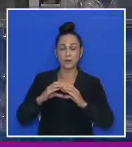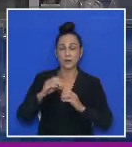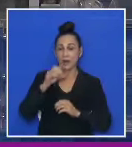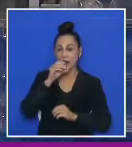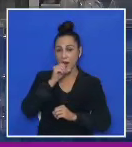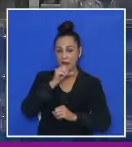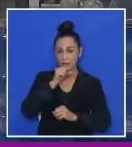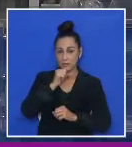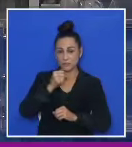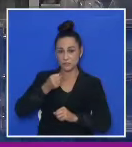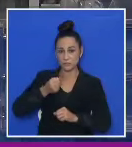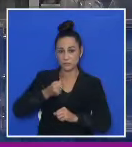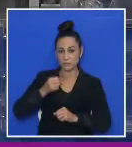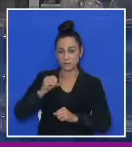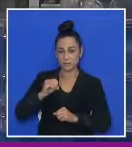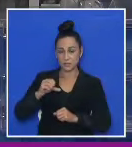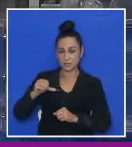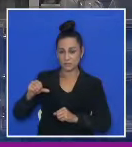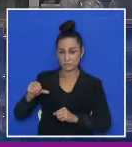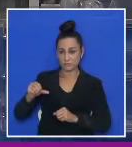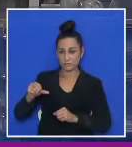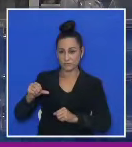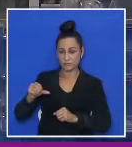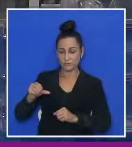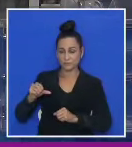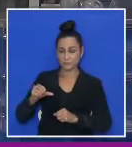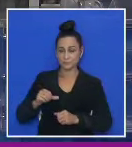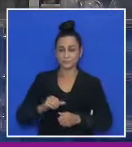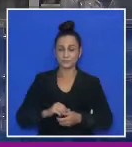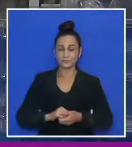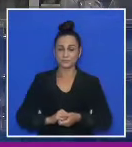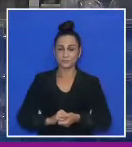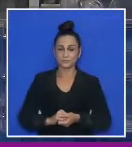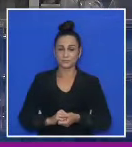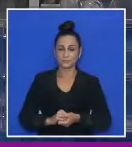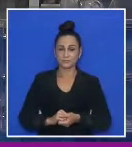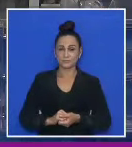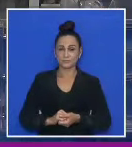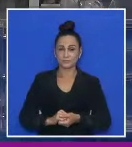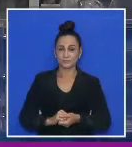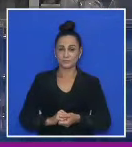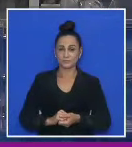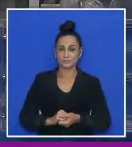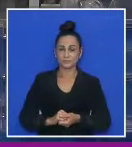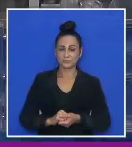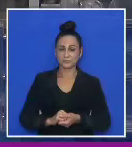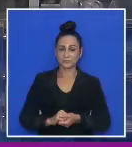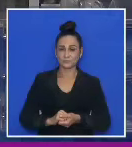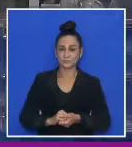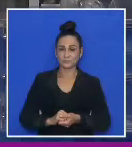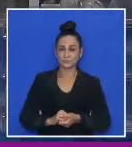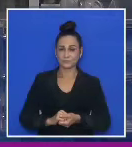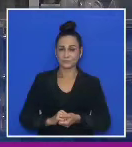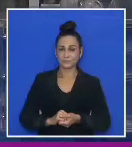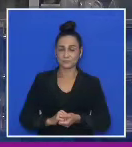Bola laranja número 09, com sinal diferencial na sua base.